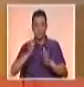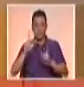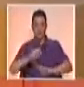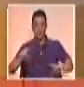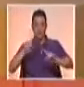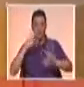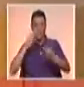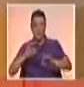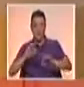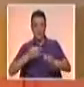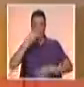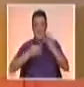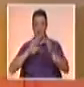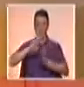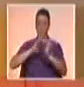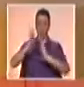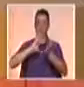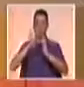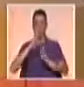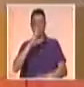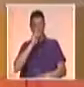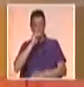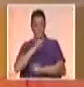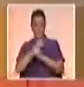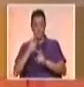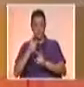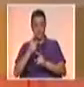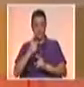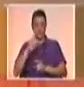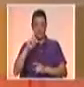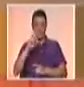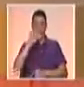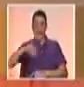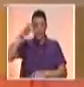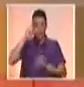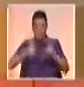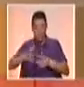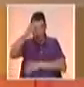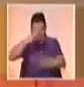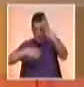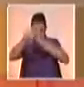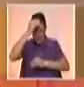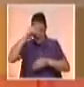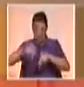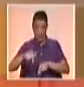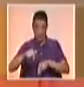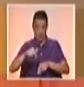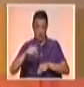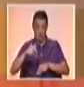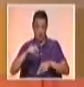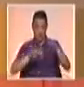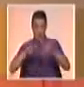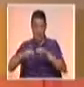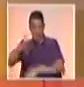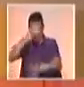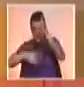já não fala normalmente, ela agora fala muito por gestos, cala-se. Ela até estava com medo. A menina tinha 6 anos e começou a aprender, eles aprendem muito bem nessa idade. Começou a aprender. Essa